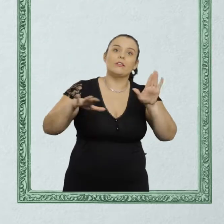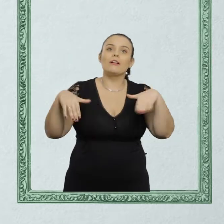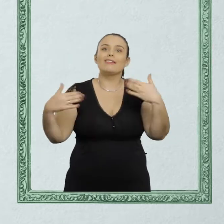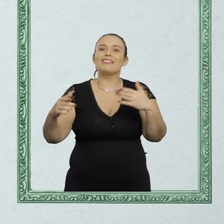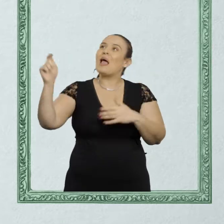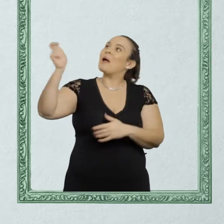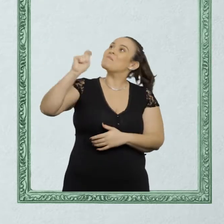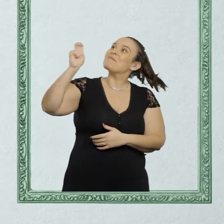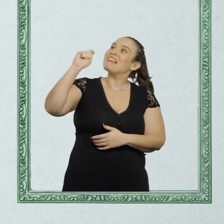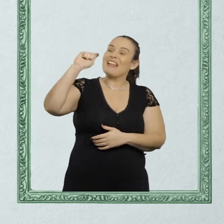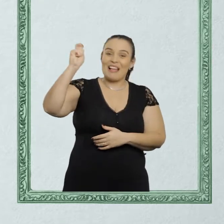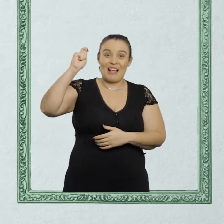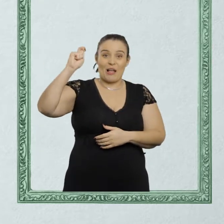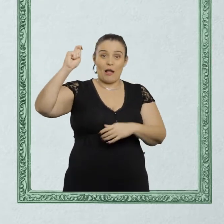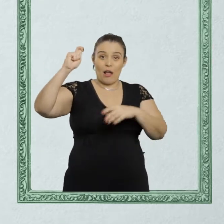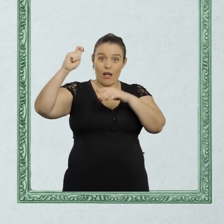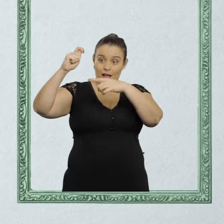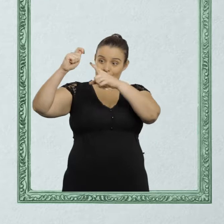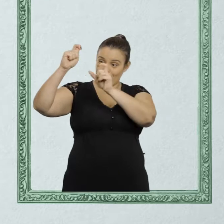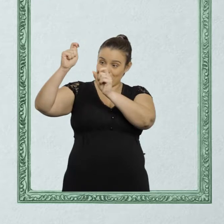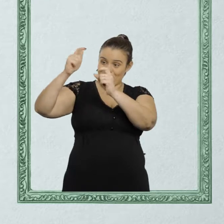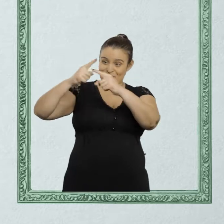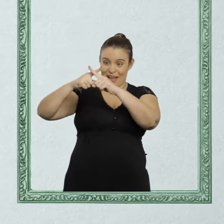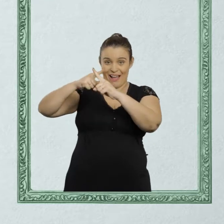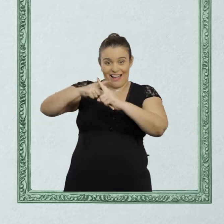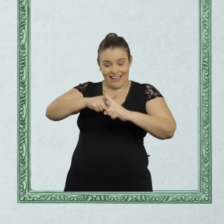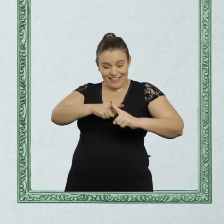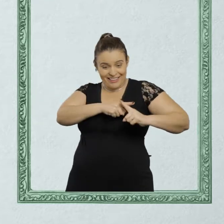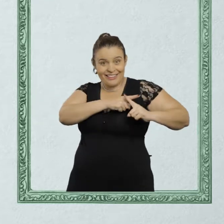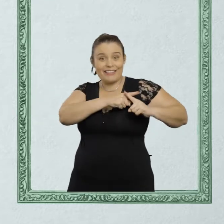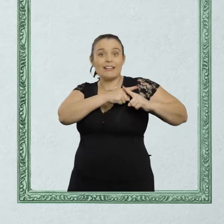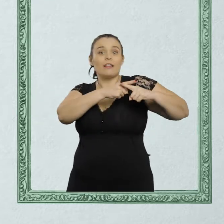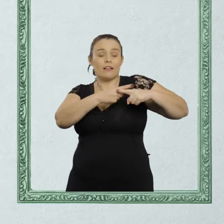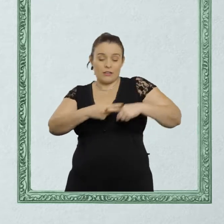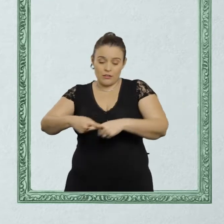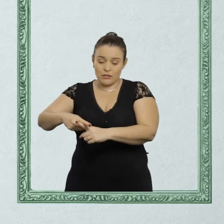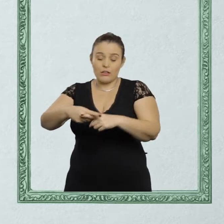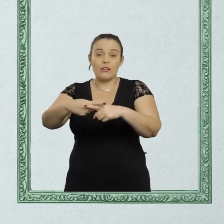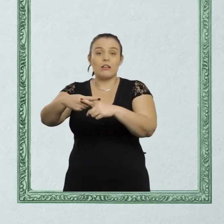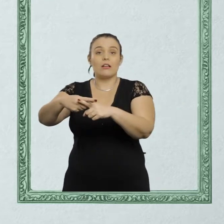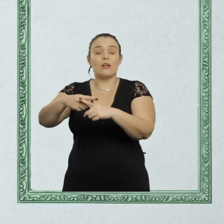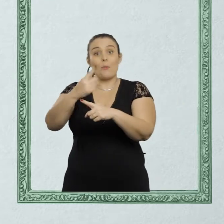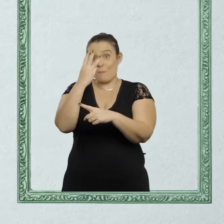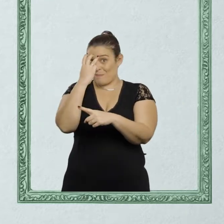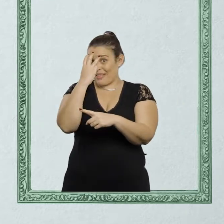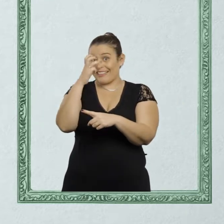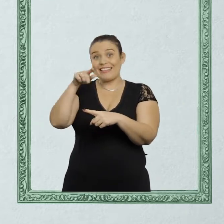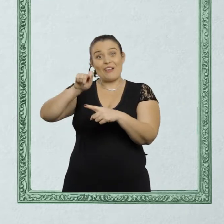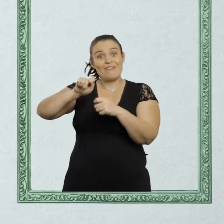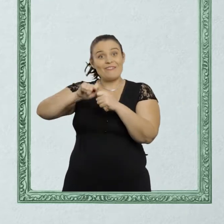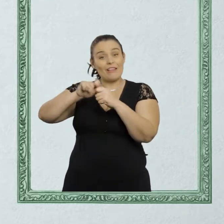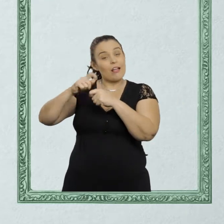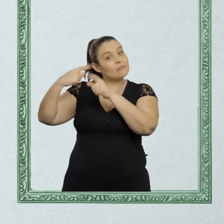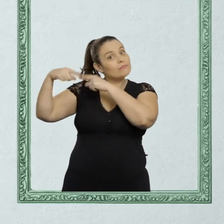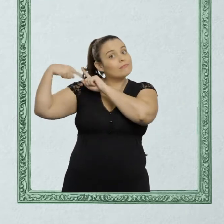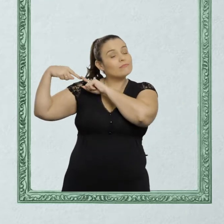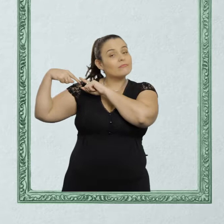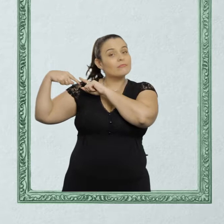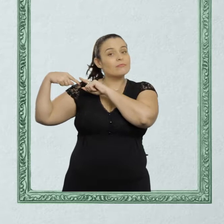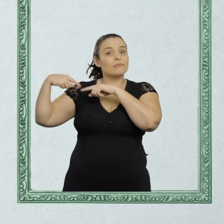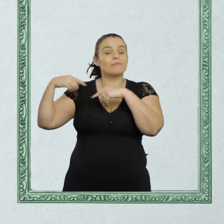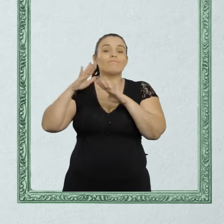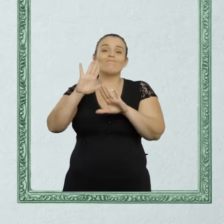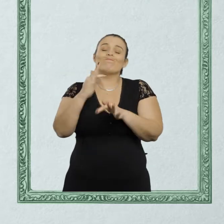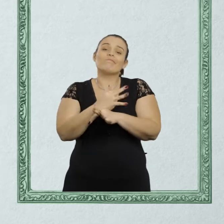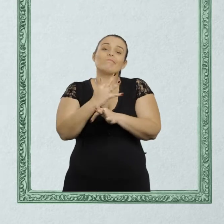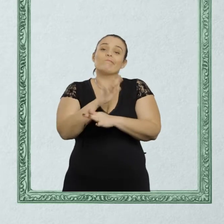apareceu a rabiola de uma pipa. Miguel tinha feito essa pipa alguns dias antes, mas a pipa só aguentava uma